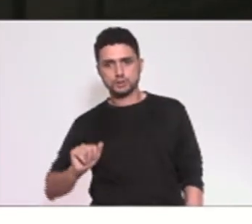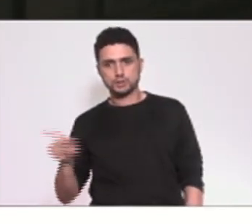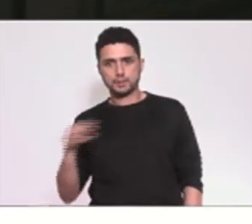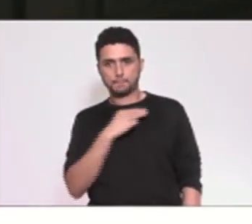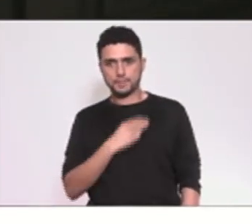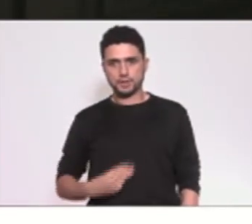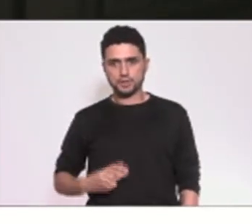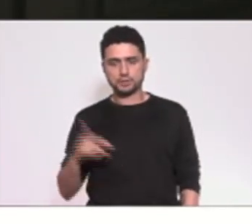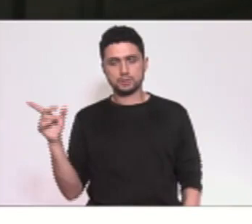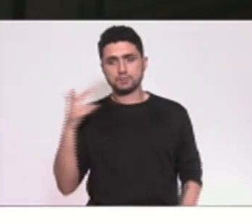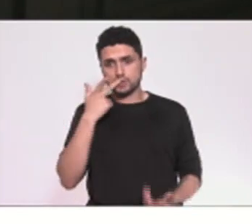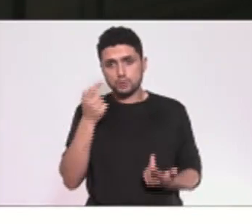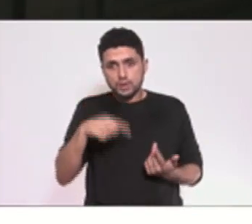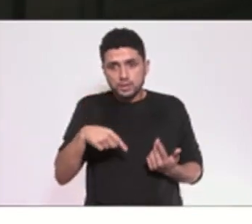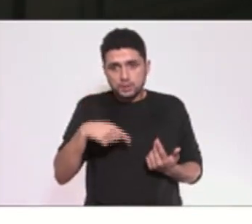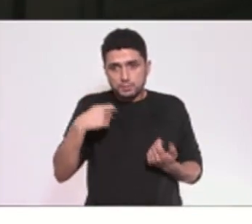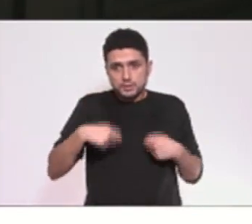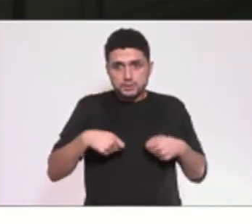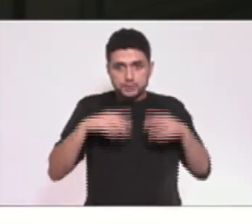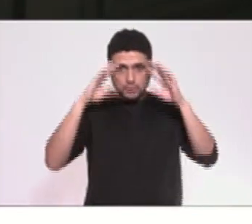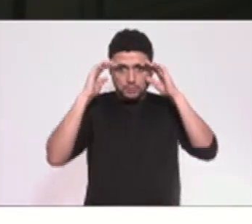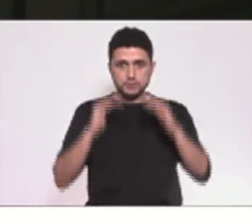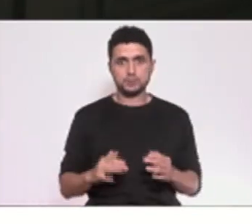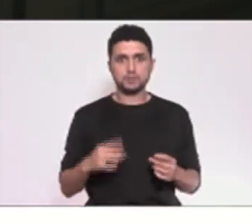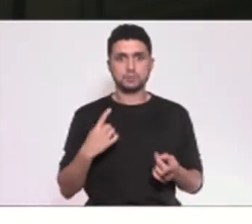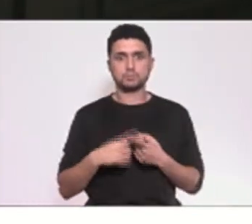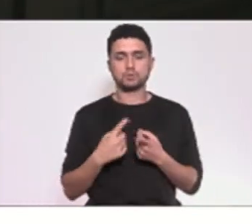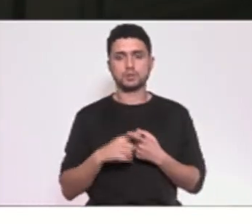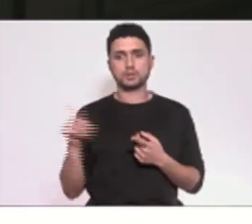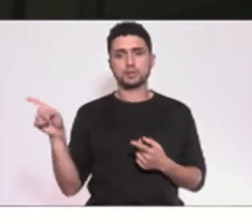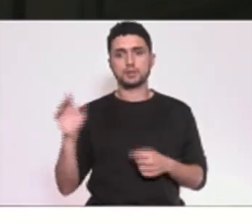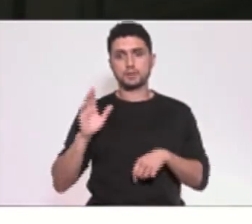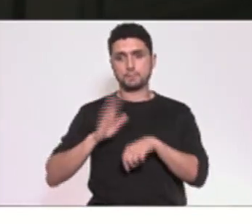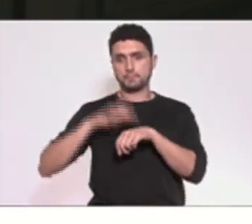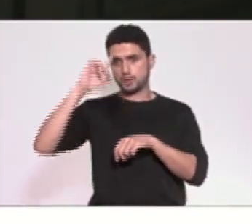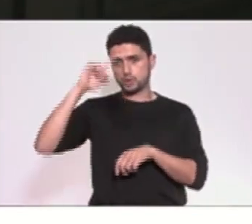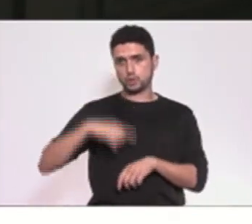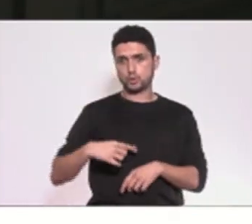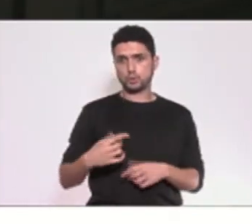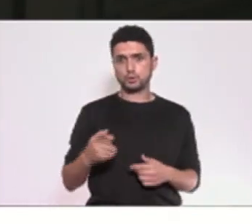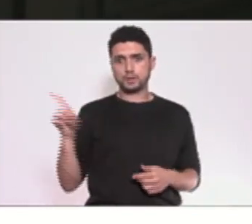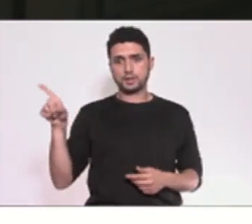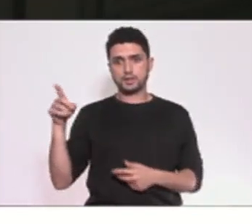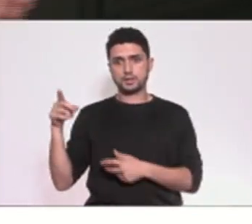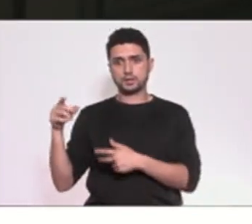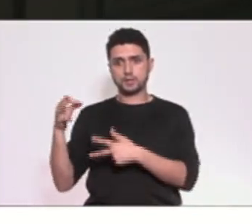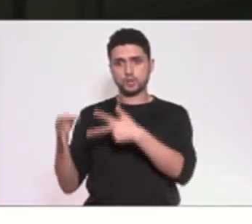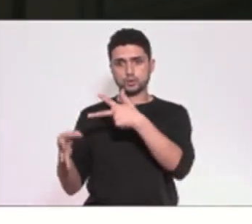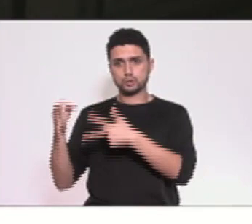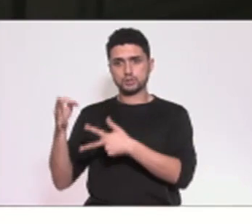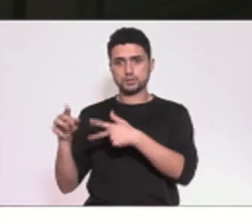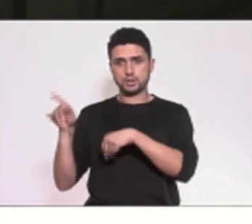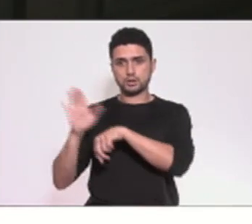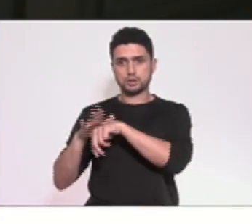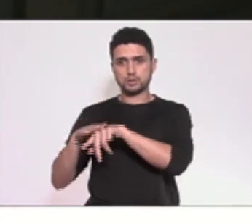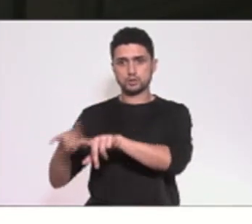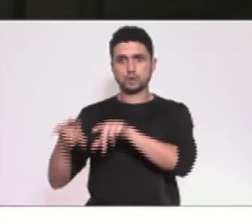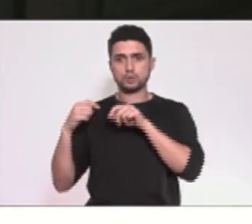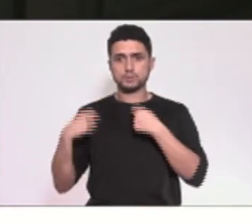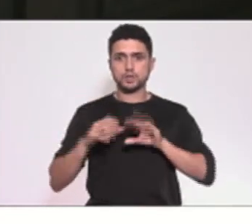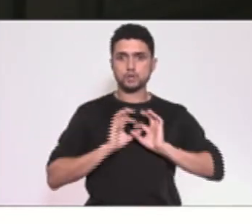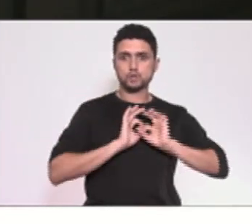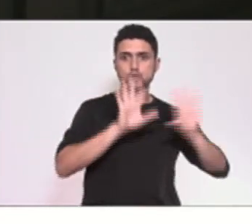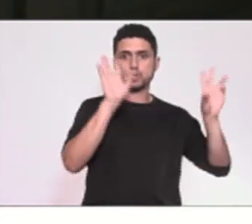esta casa teria que tomar esta posição, porque, na verdade, a posição era deles. Eles teriam que ter a coragem de ter soltado